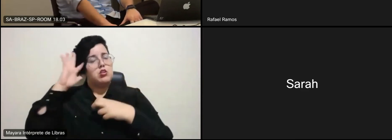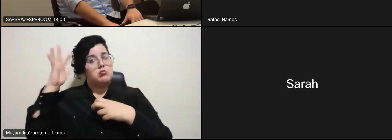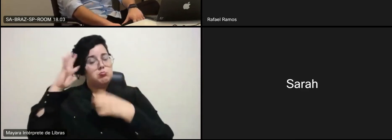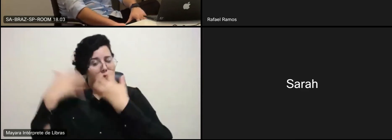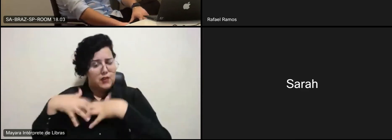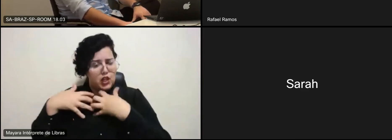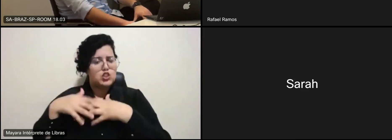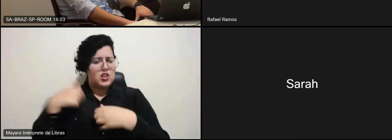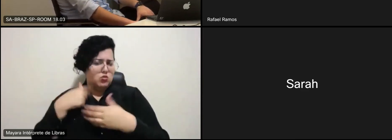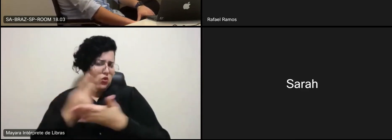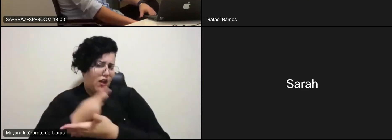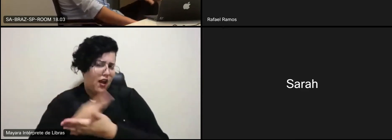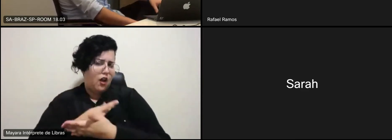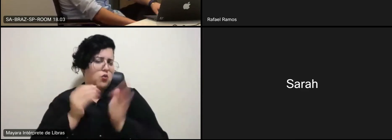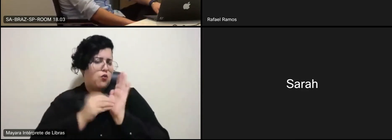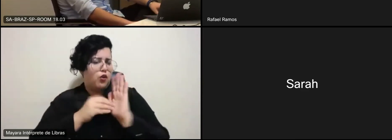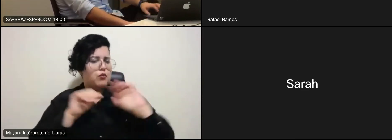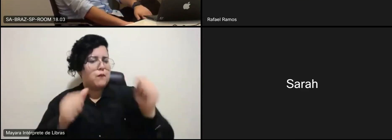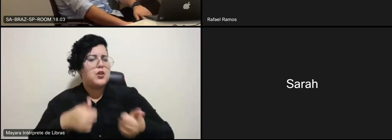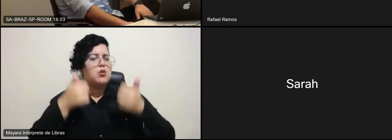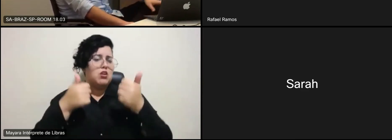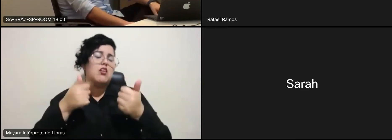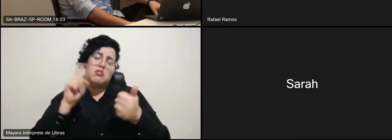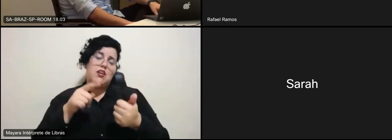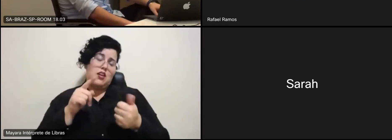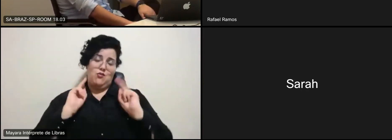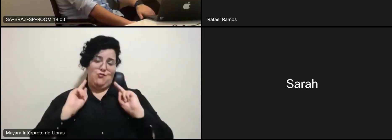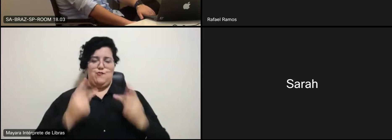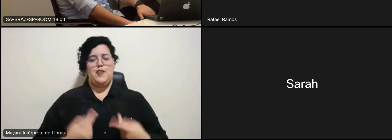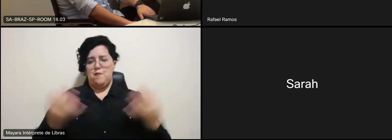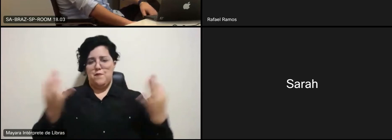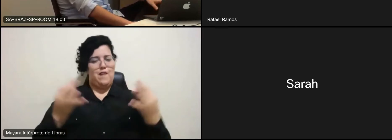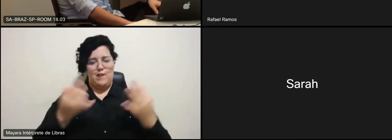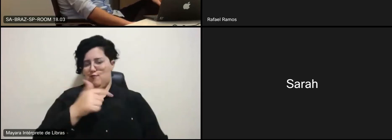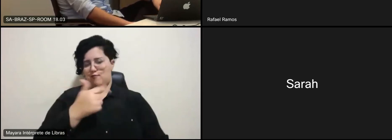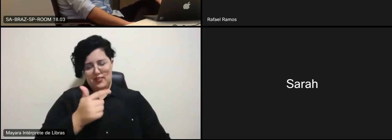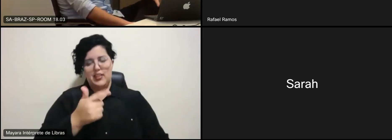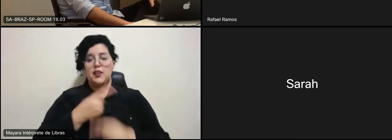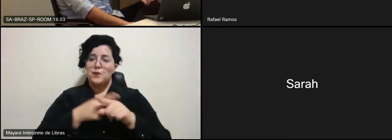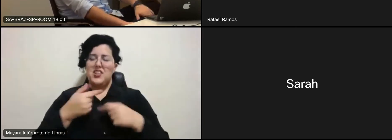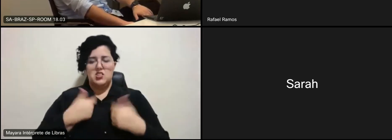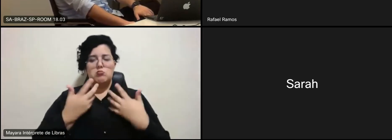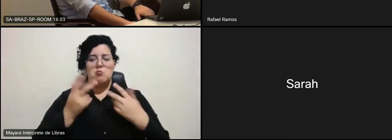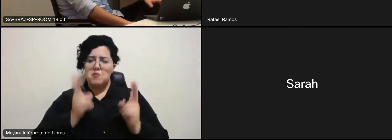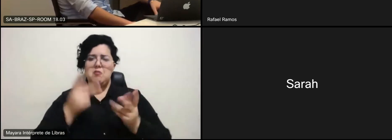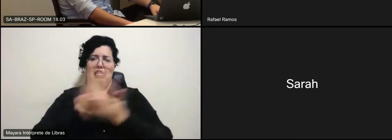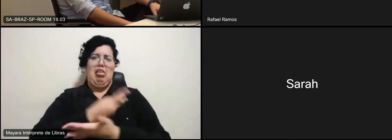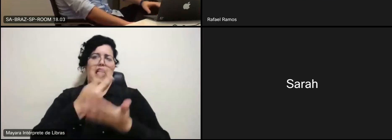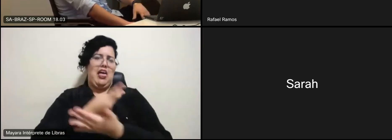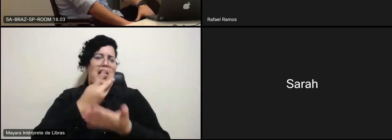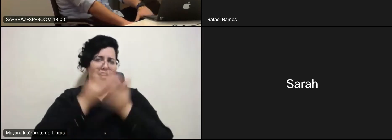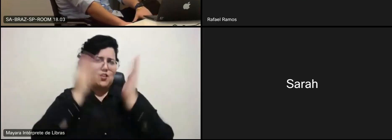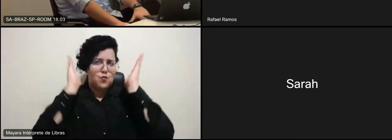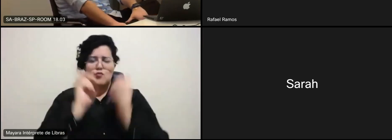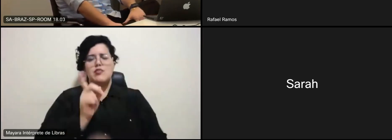errando? Aonde eu posso melhorar? Porque errar é humano, mas você permanecer no erro, nesse caso, eu não vou falar nem que é burrice, mas mata,